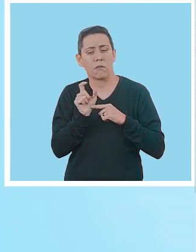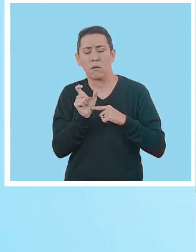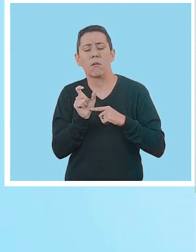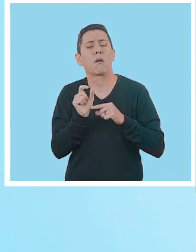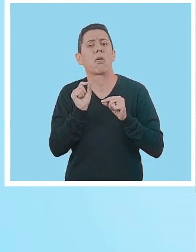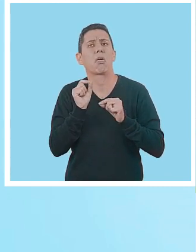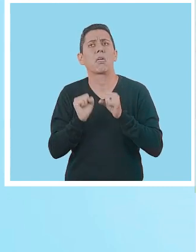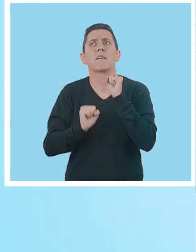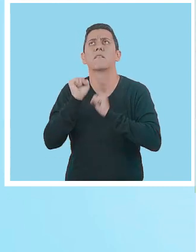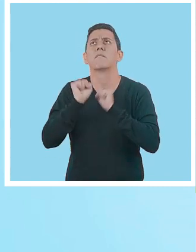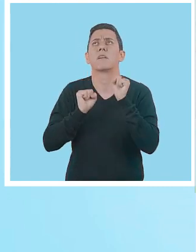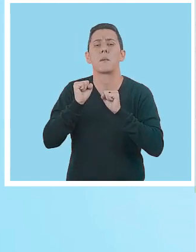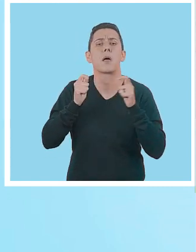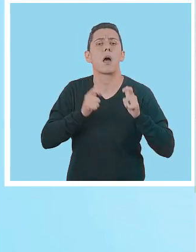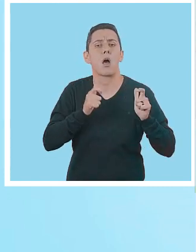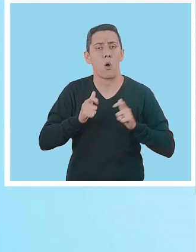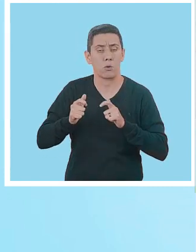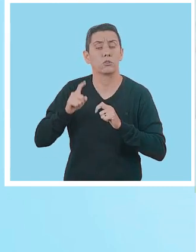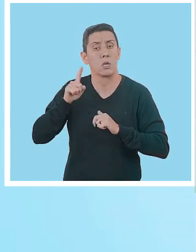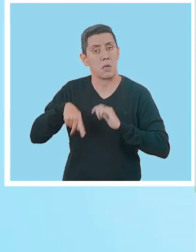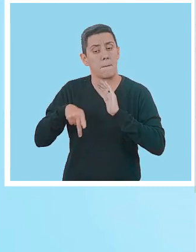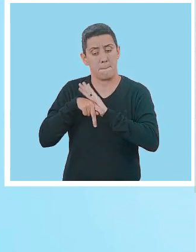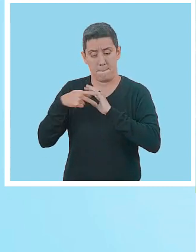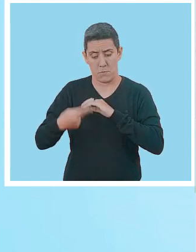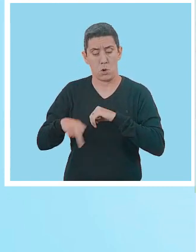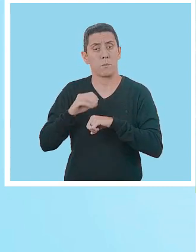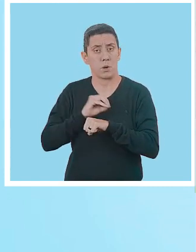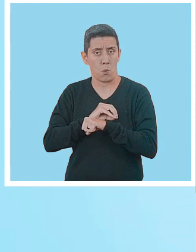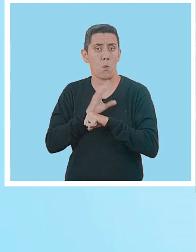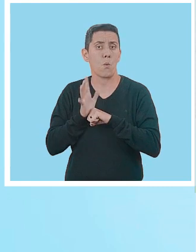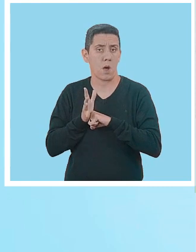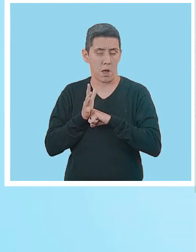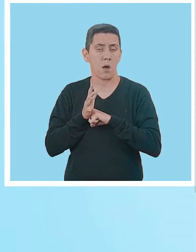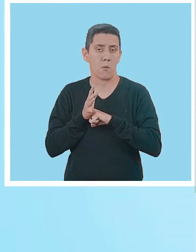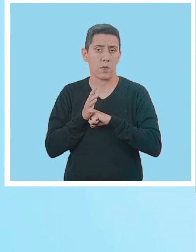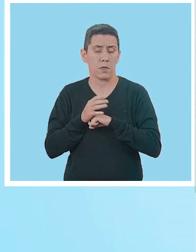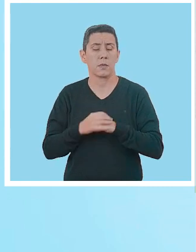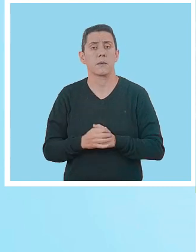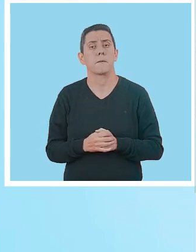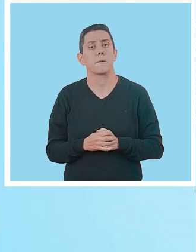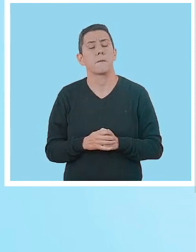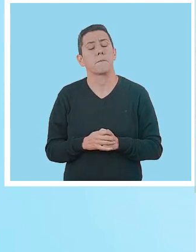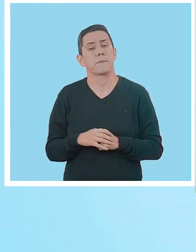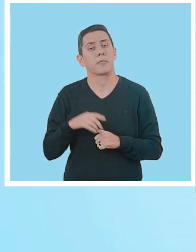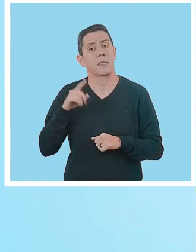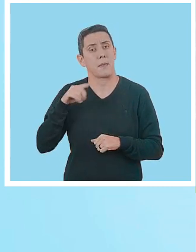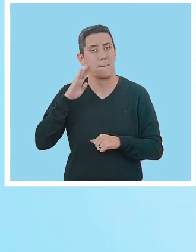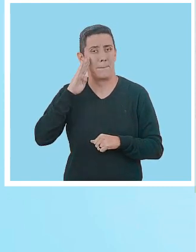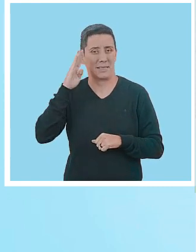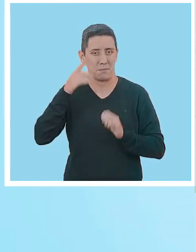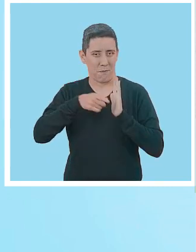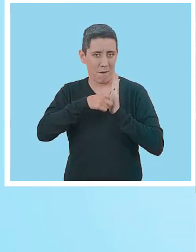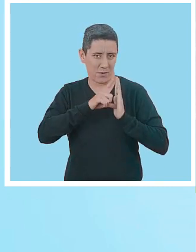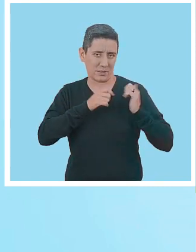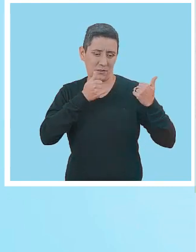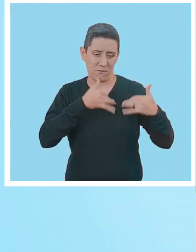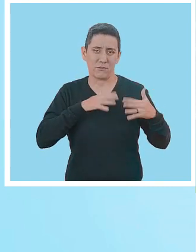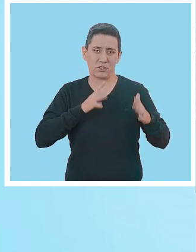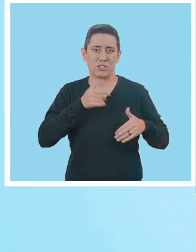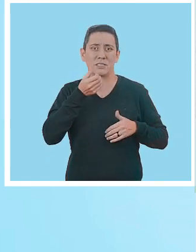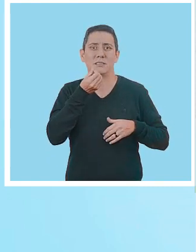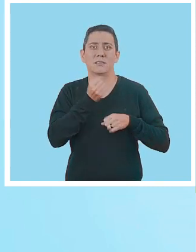né fábrica esses equipament né os inversores fotovoltaicos como eu falei Líder Global as seis anos consecutivos